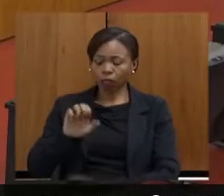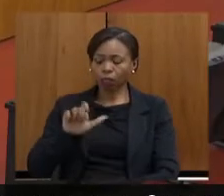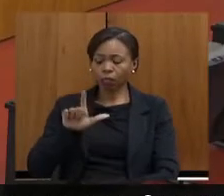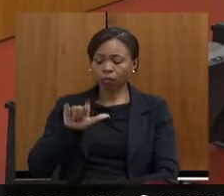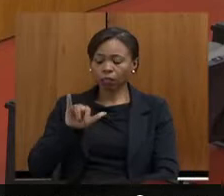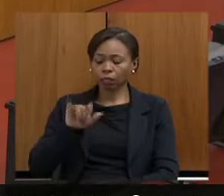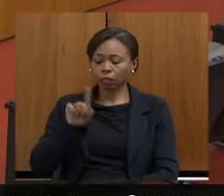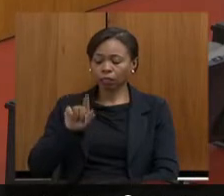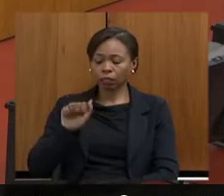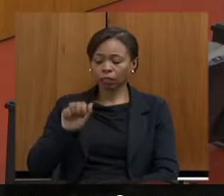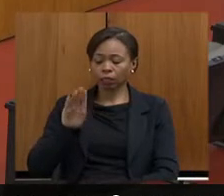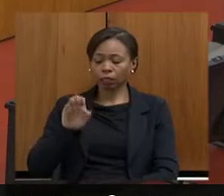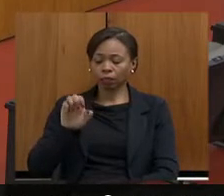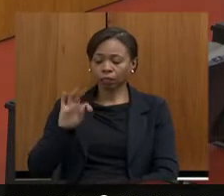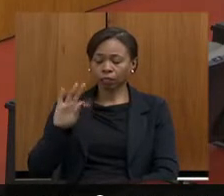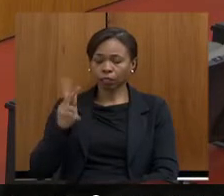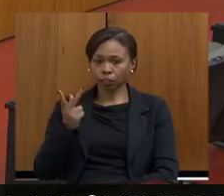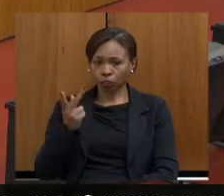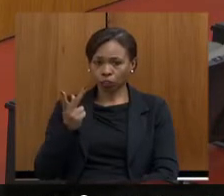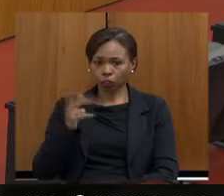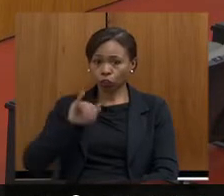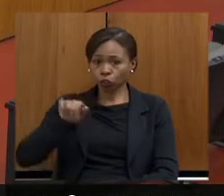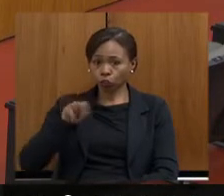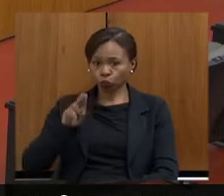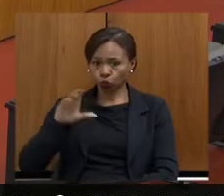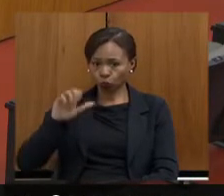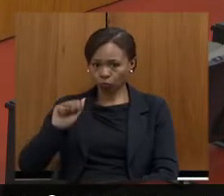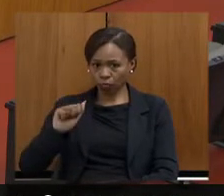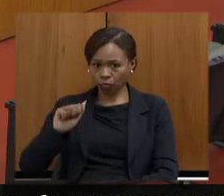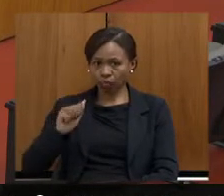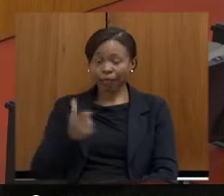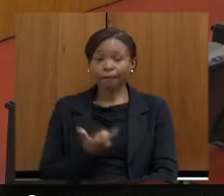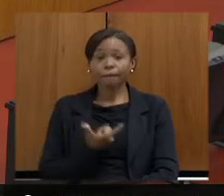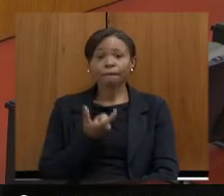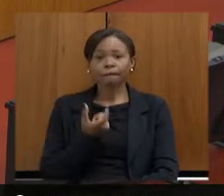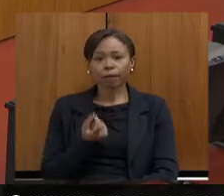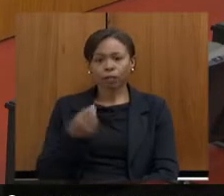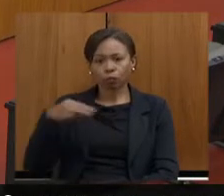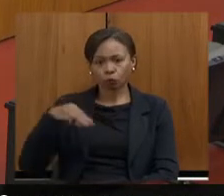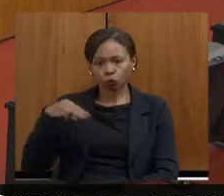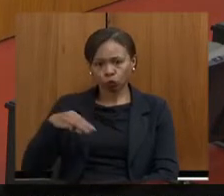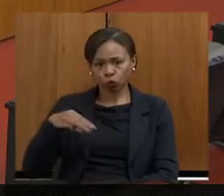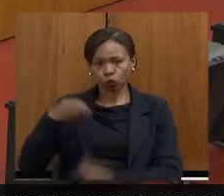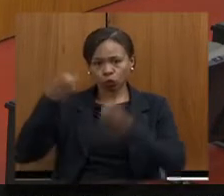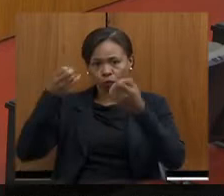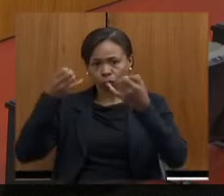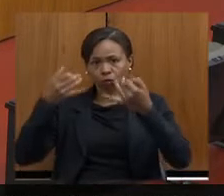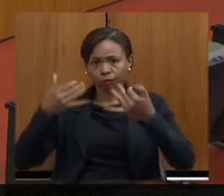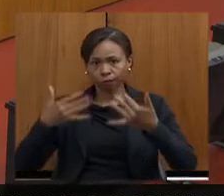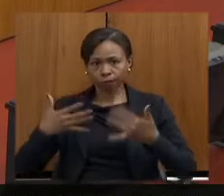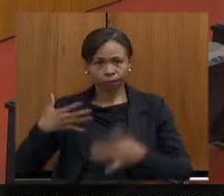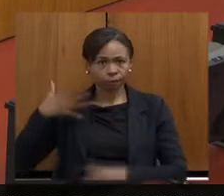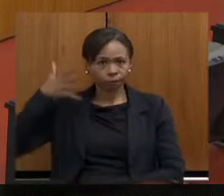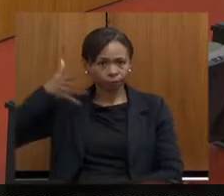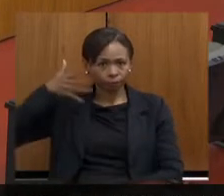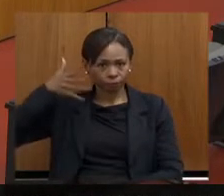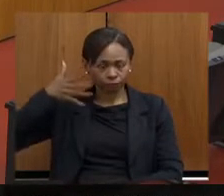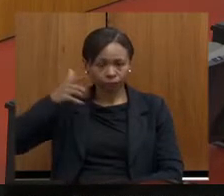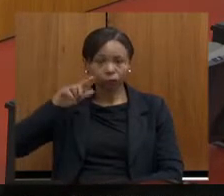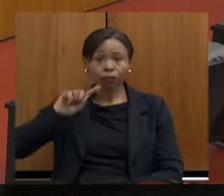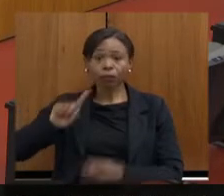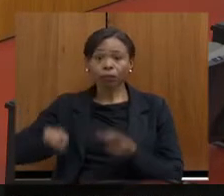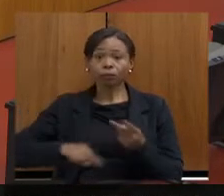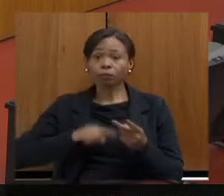Jacomete, disporá de 20 minutos para a sua exposição. Na sequência, será